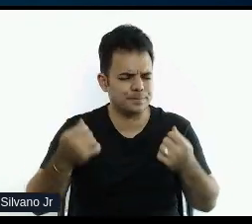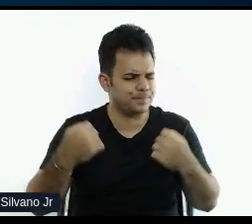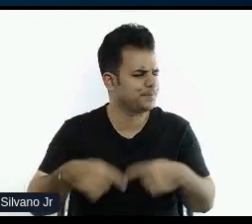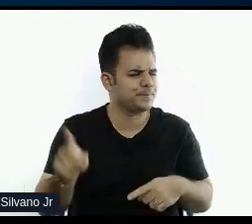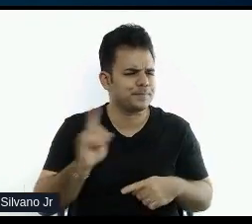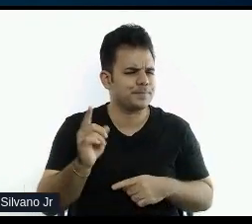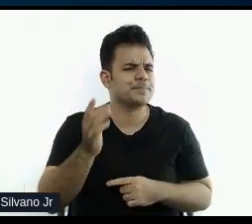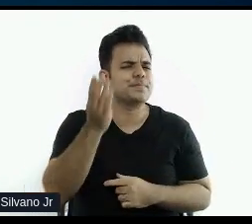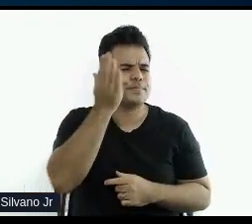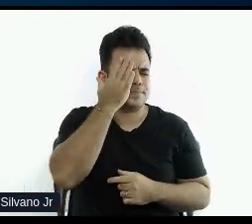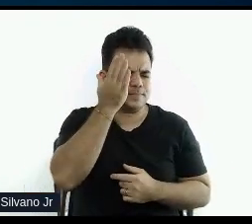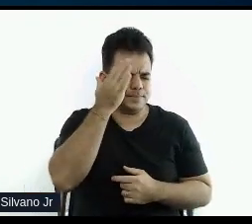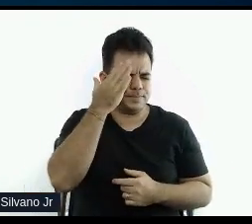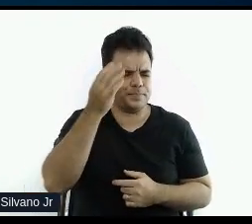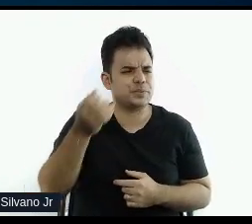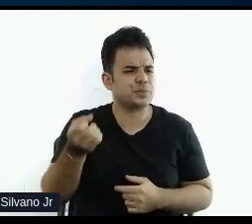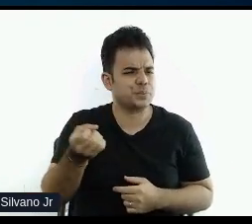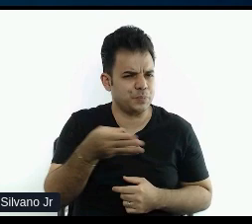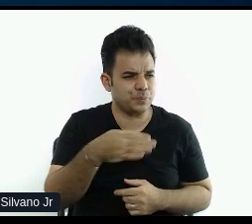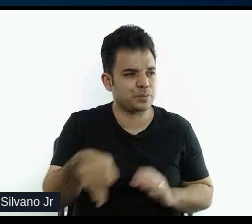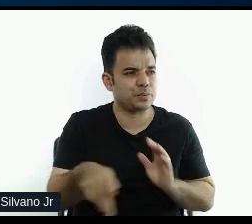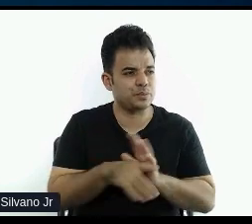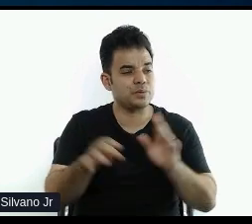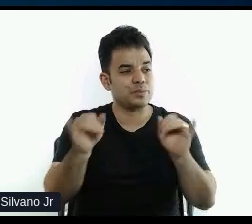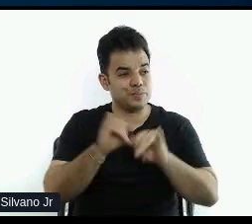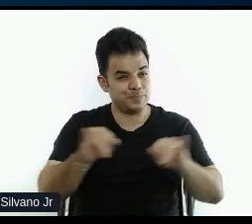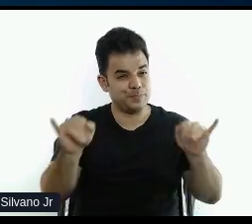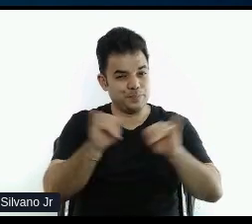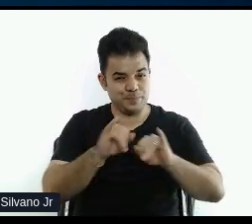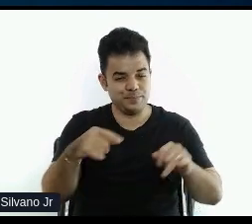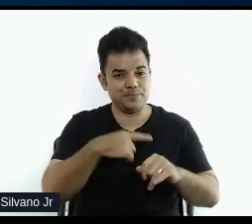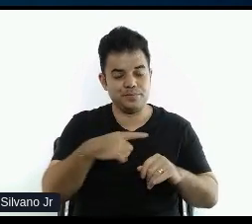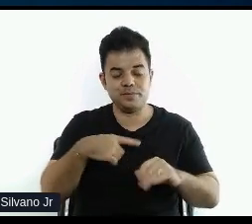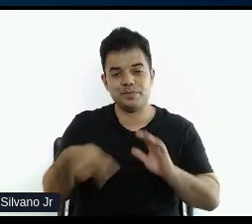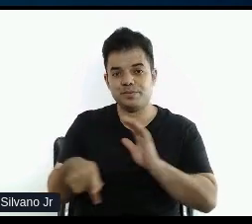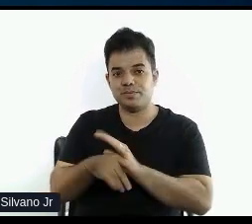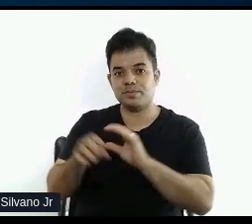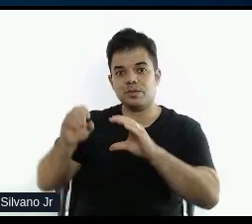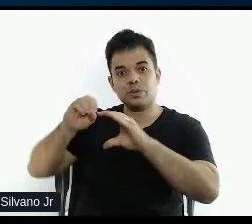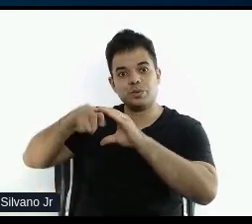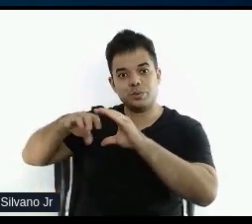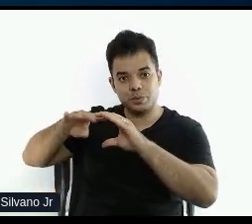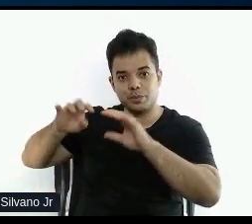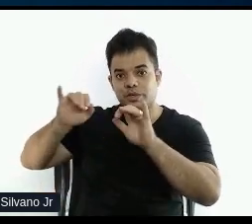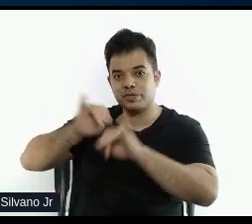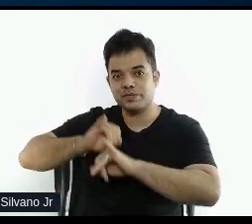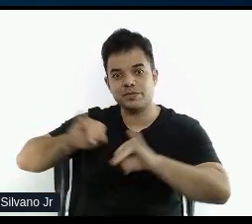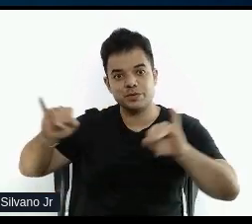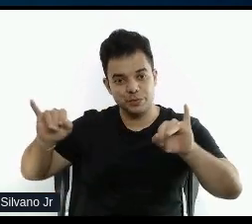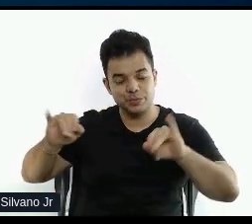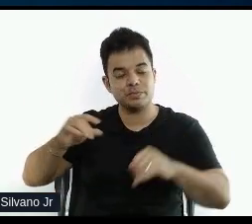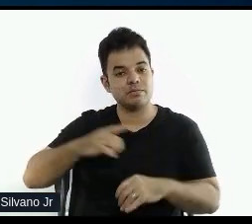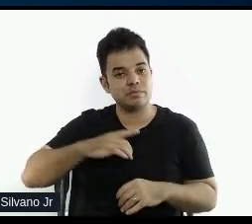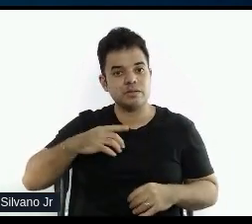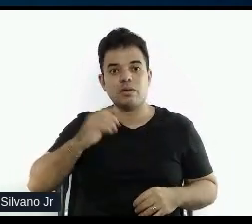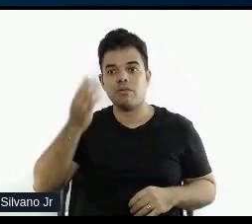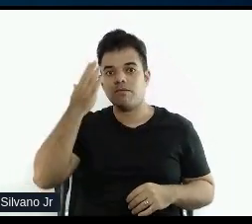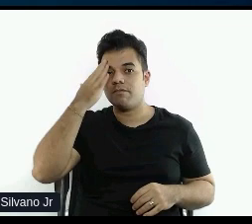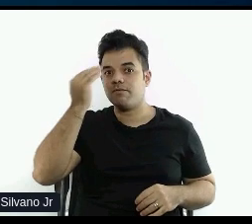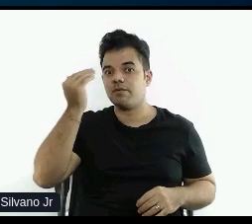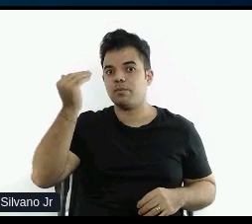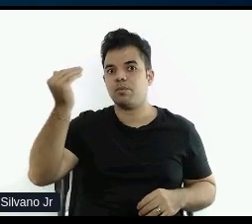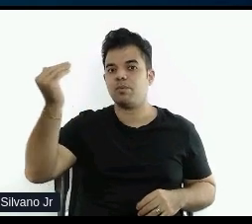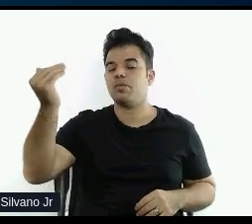bem quente aí, reportagem em várias mídias, saiu no Fantástico um domingo desse aí falando, e realmente é uma tecnologia,